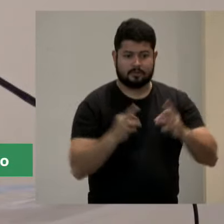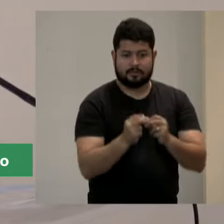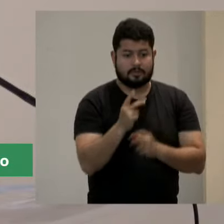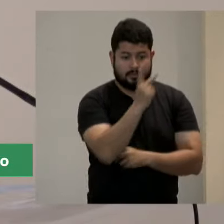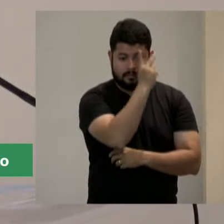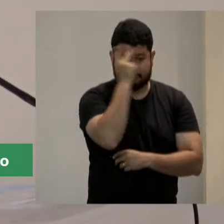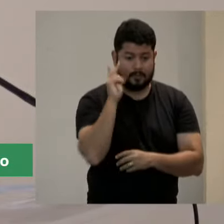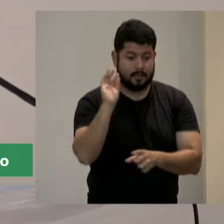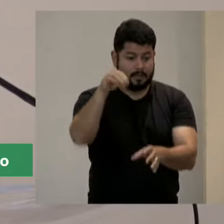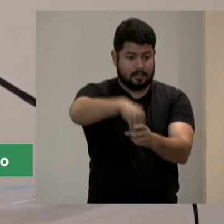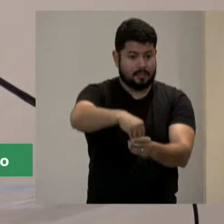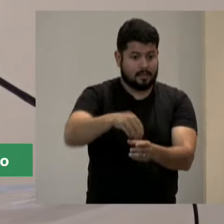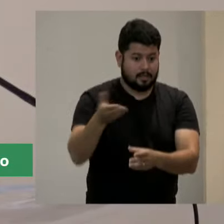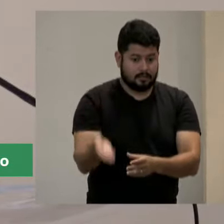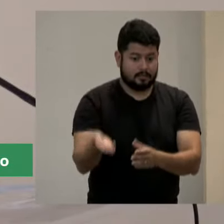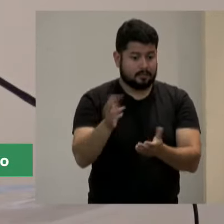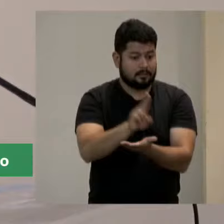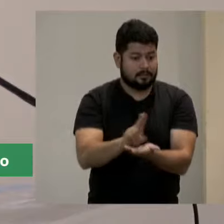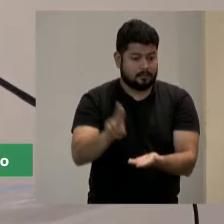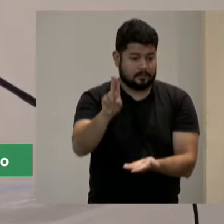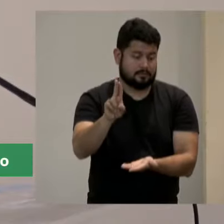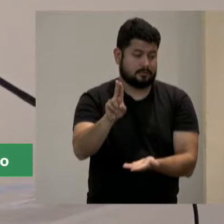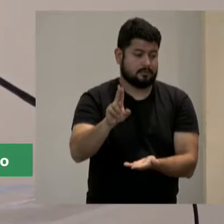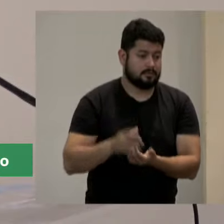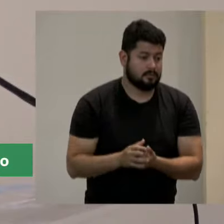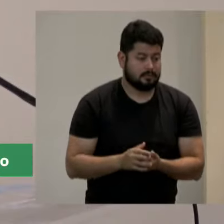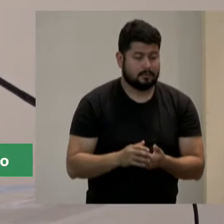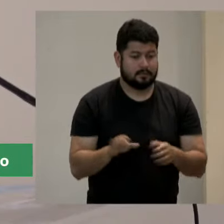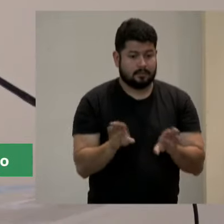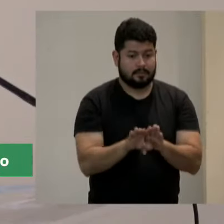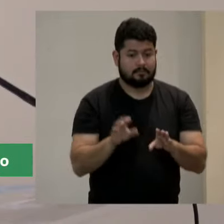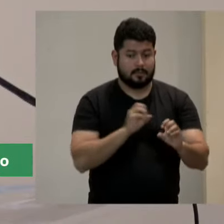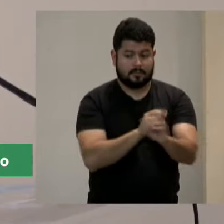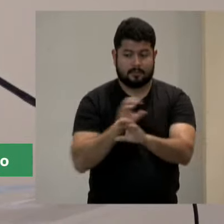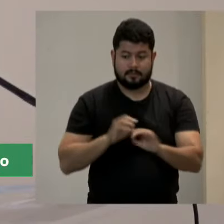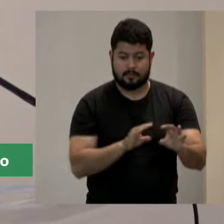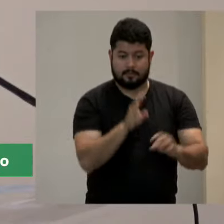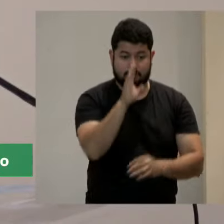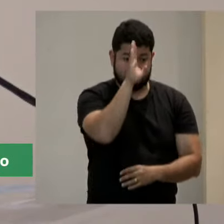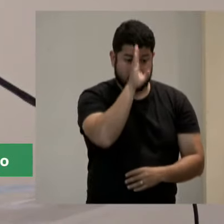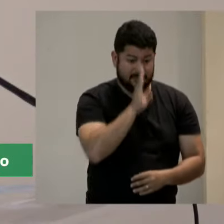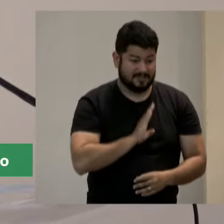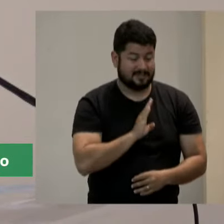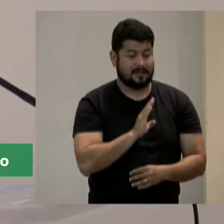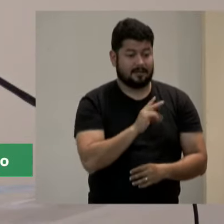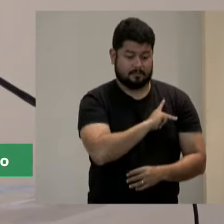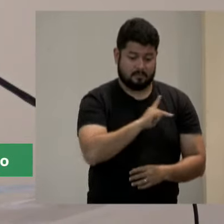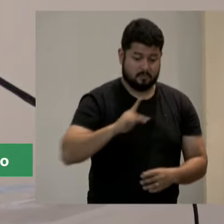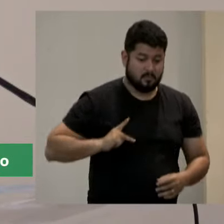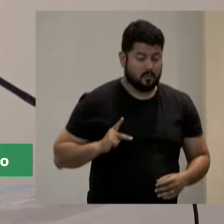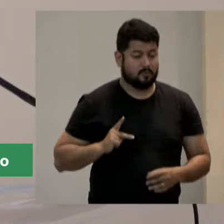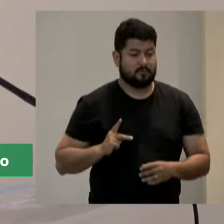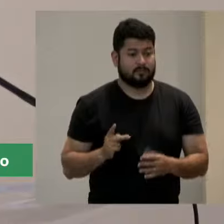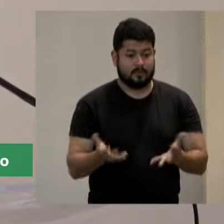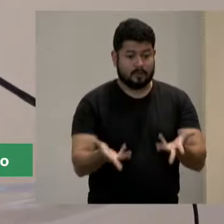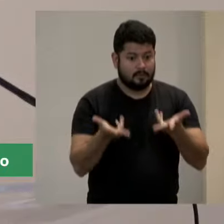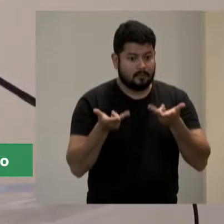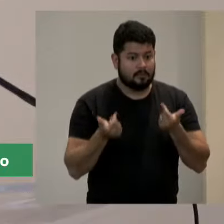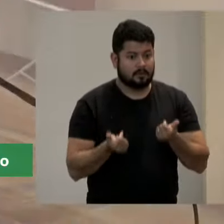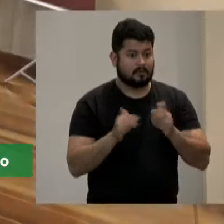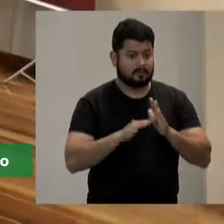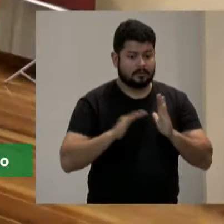da instituição, né, e por uma educação pública, gratuita e de qualidade para todos. Então, eu quero